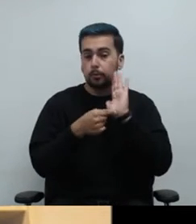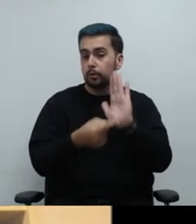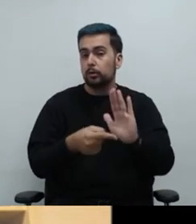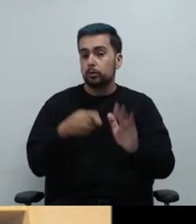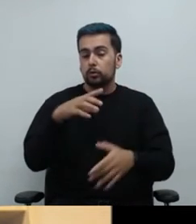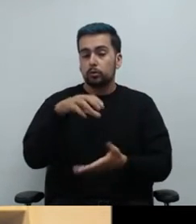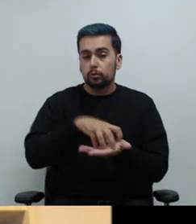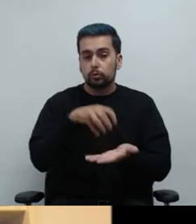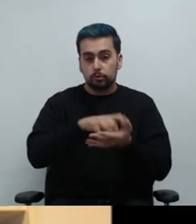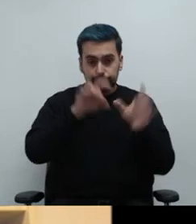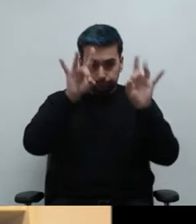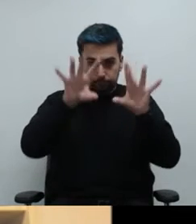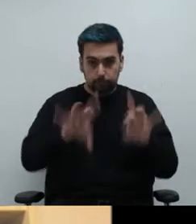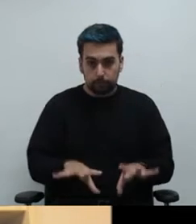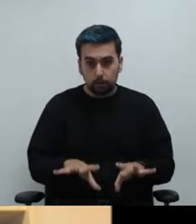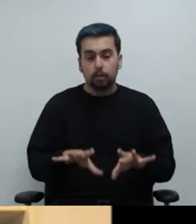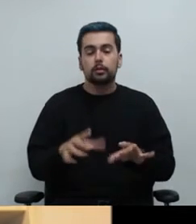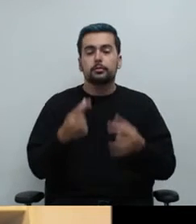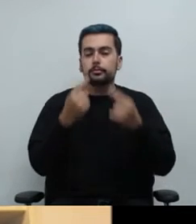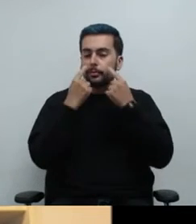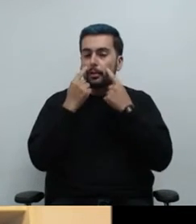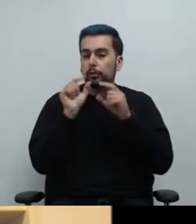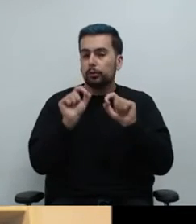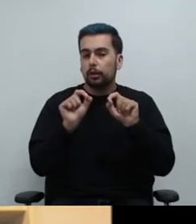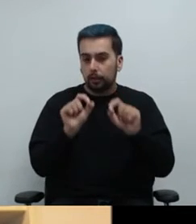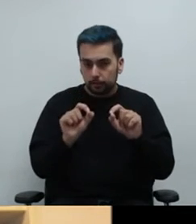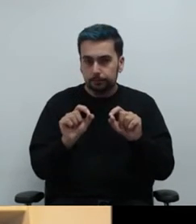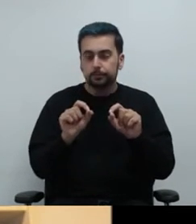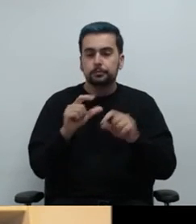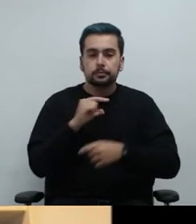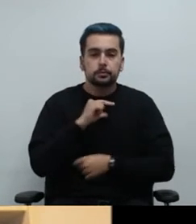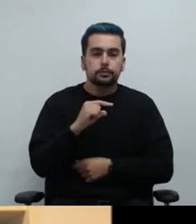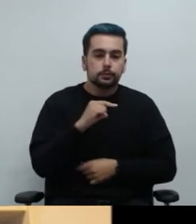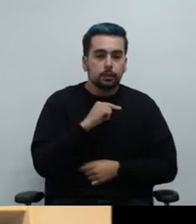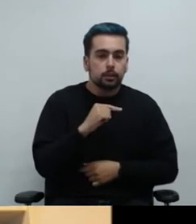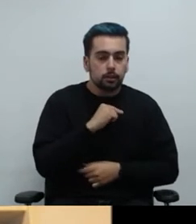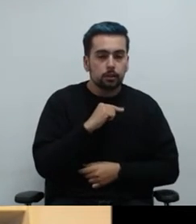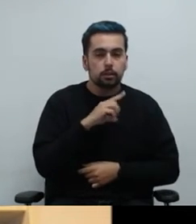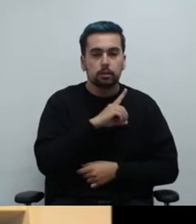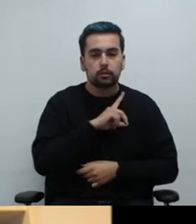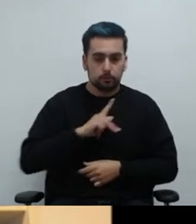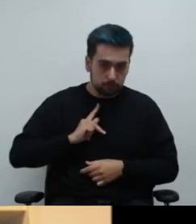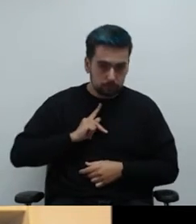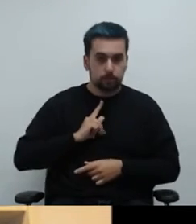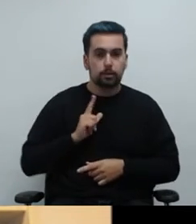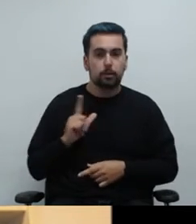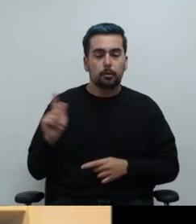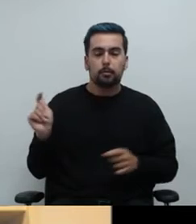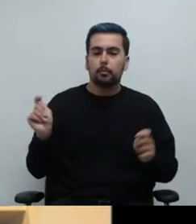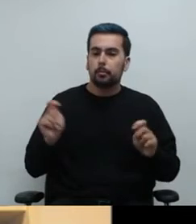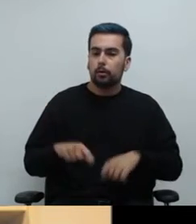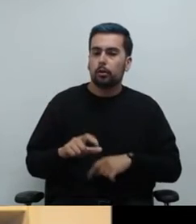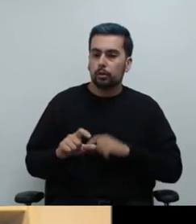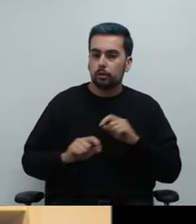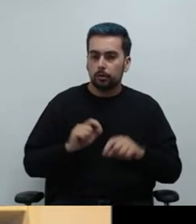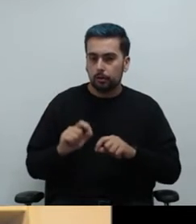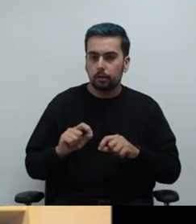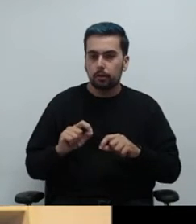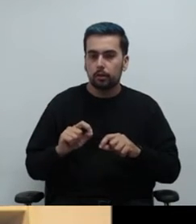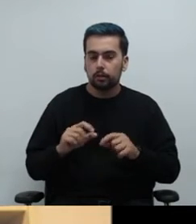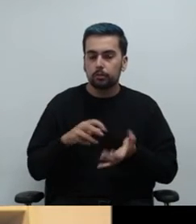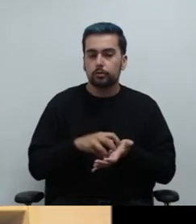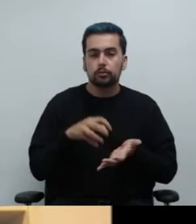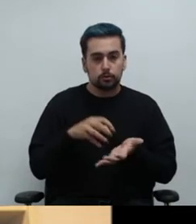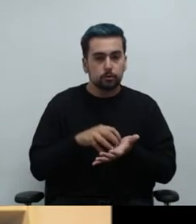núcleos especializados. Observou-se que, embora a Defensoria de São Paulo possuísse um núcleo para